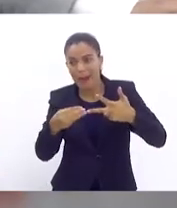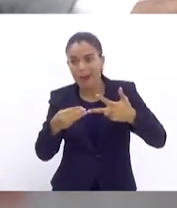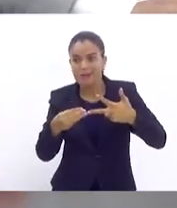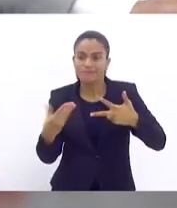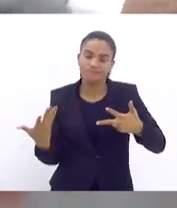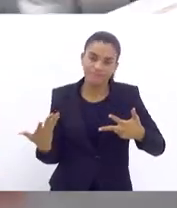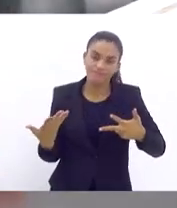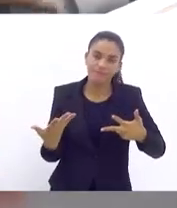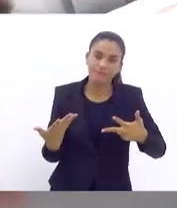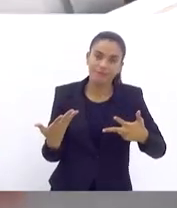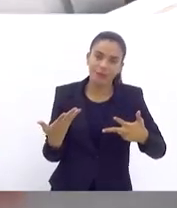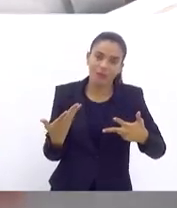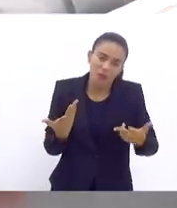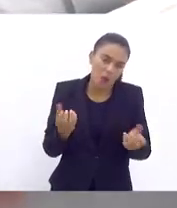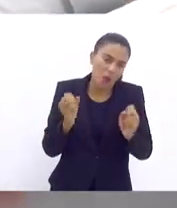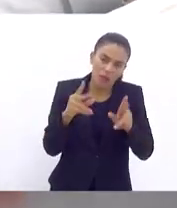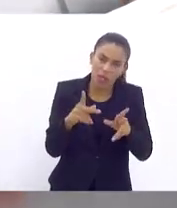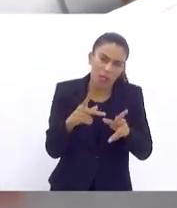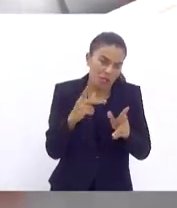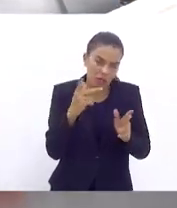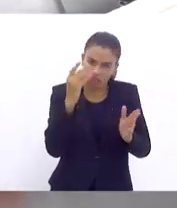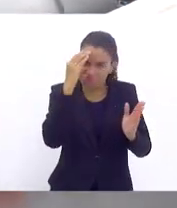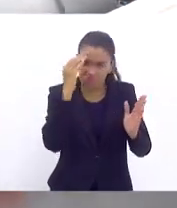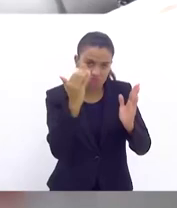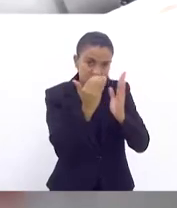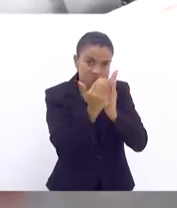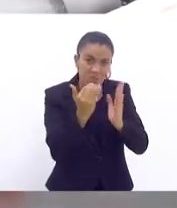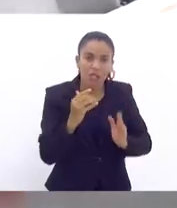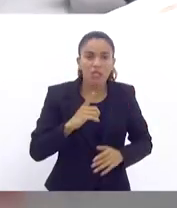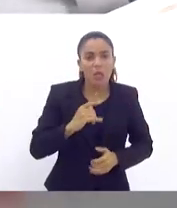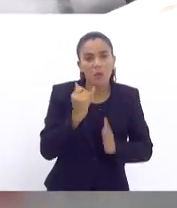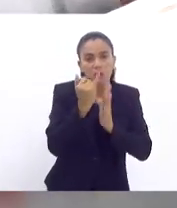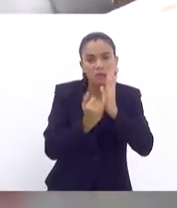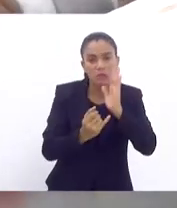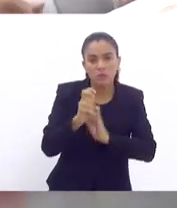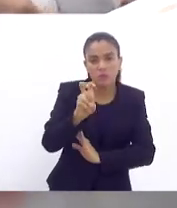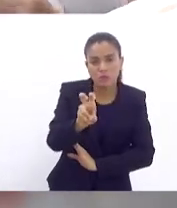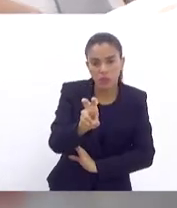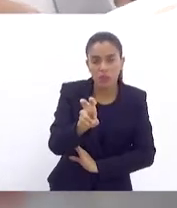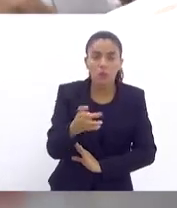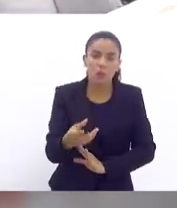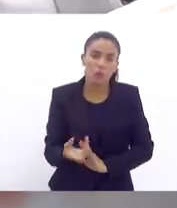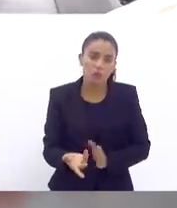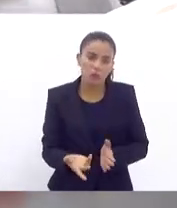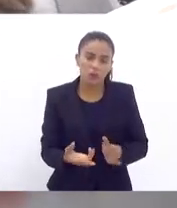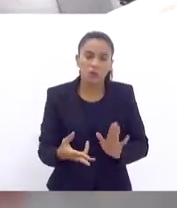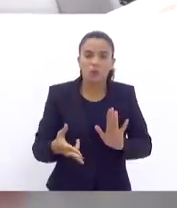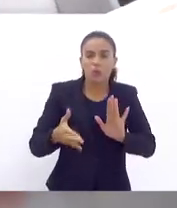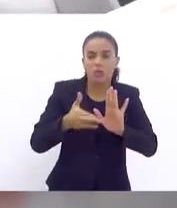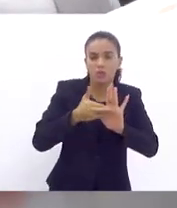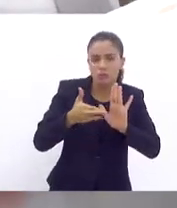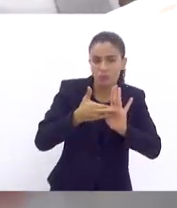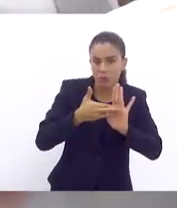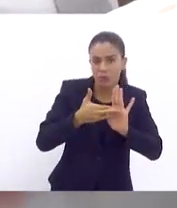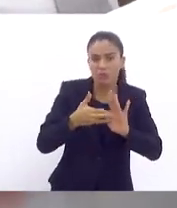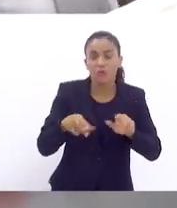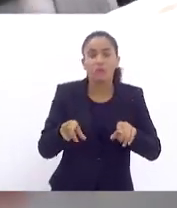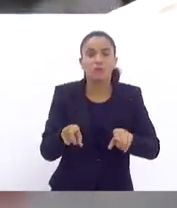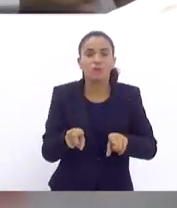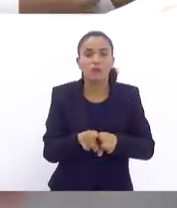seguidos e agora tá normatizada a gente está em tem 20 inciso 5 do Regimento e tem claramente no artigo primeiro que